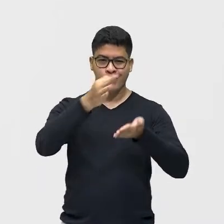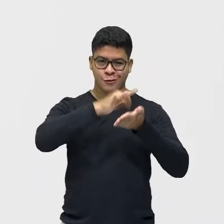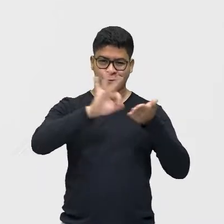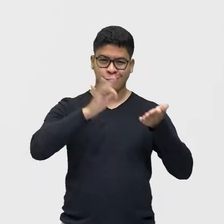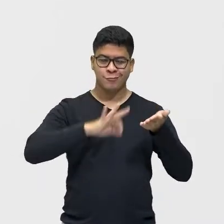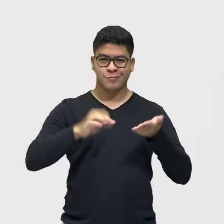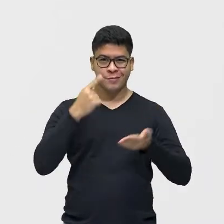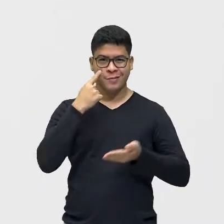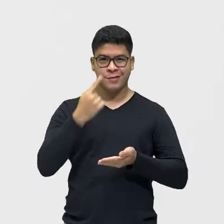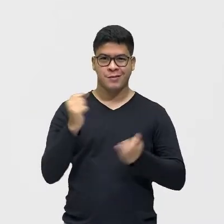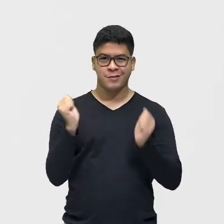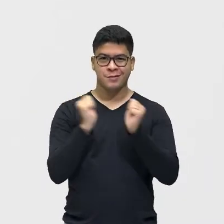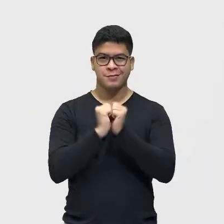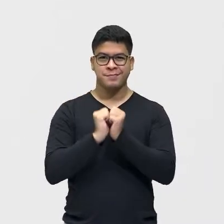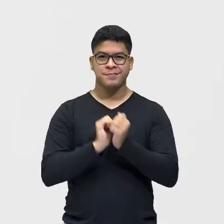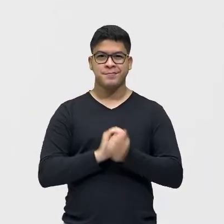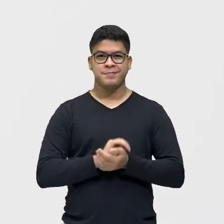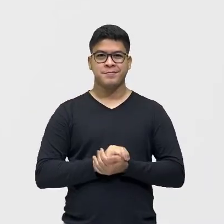com vocês.